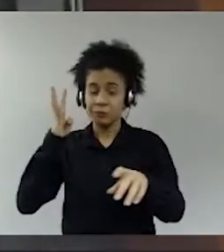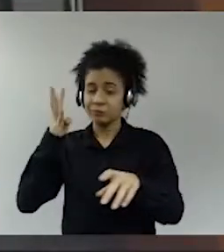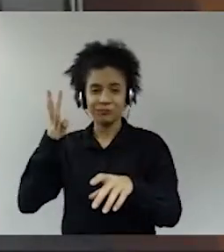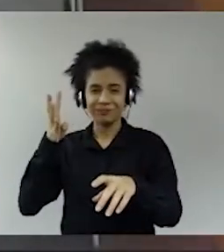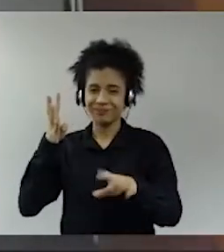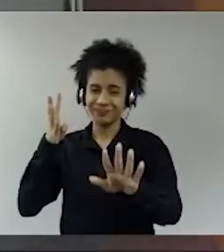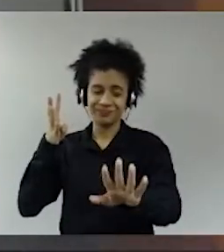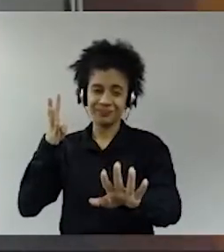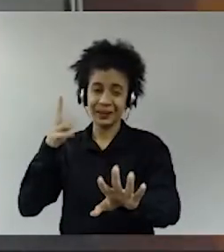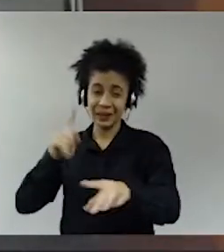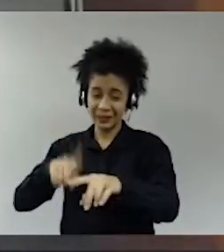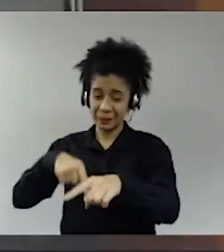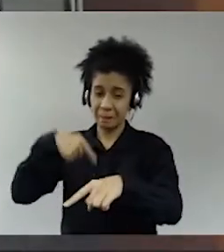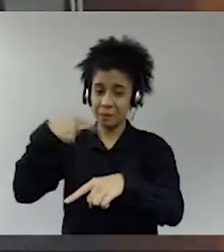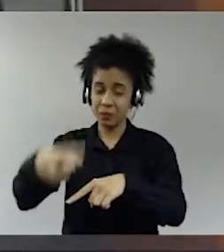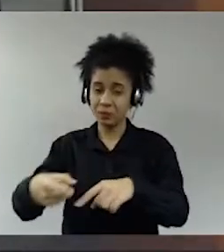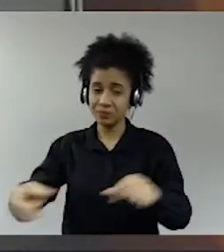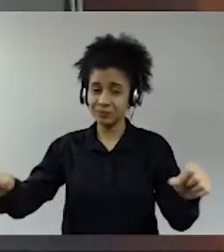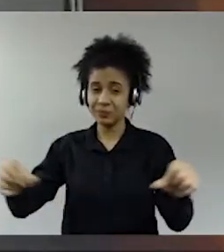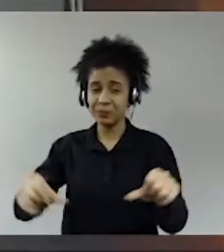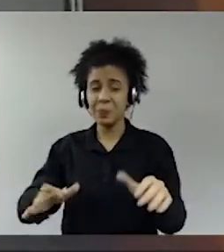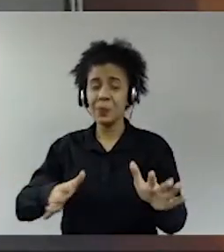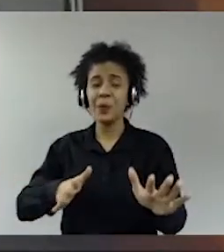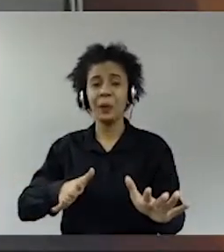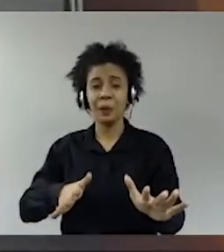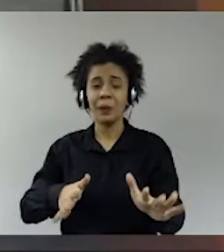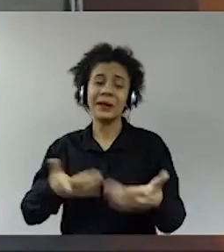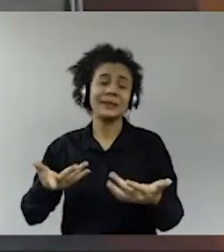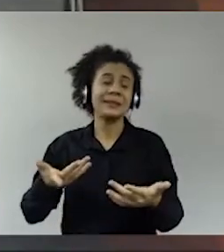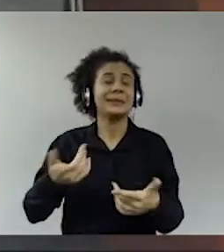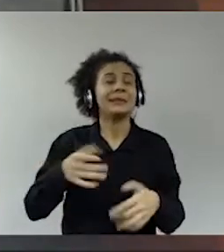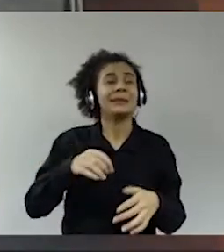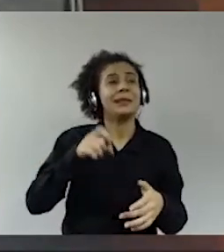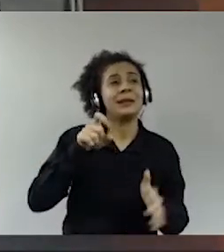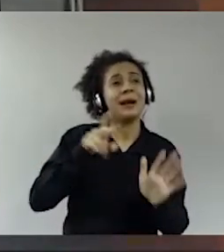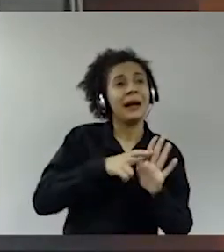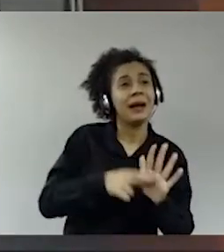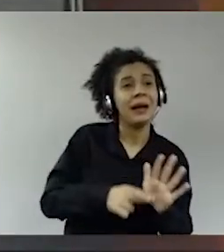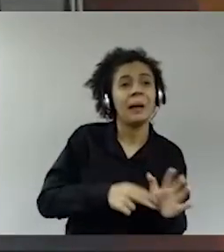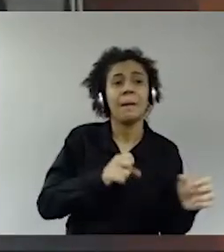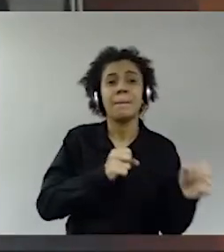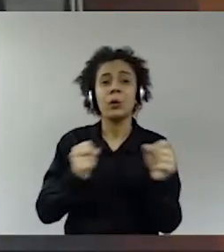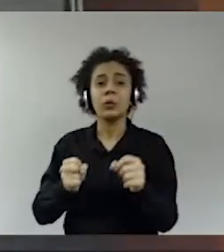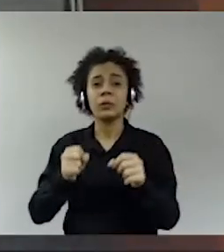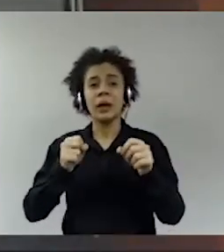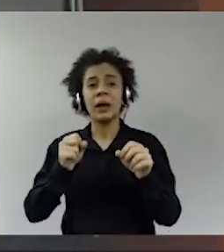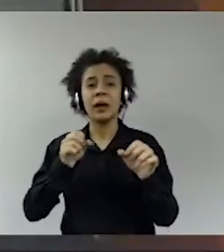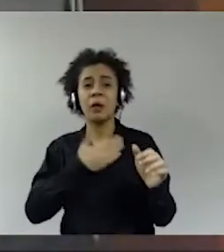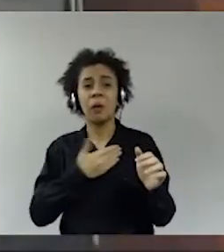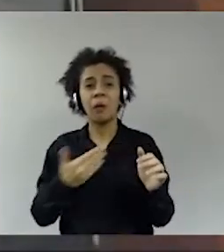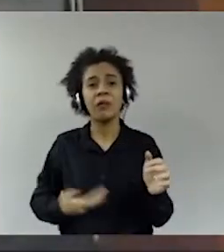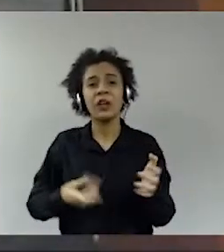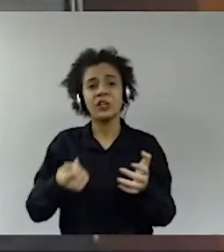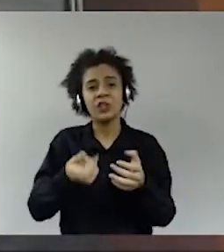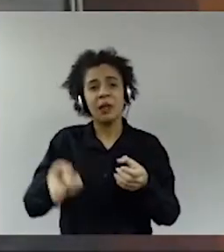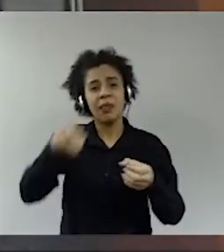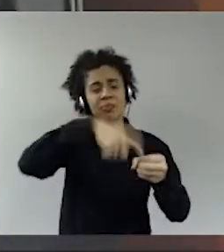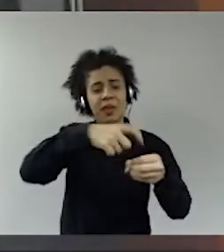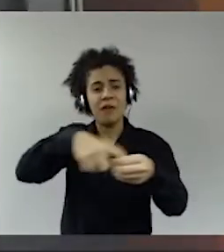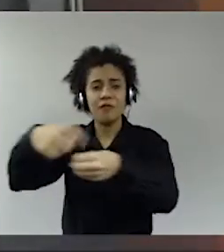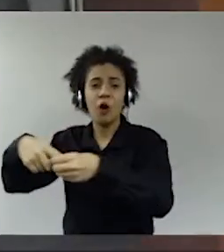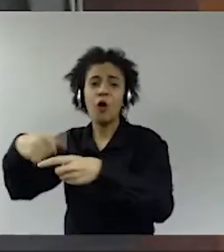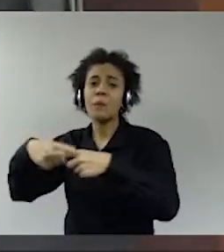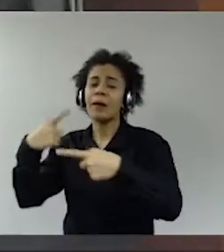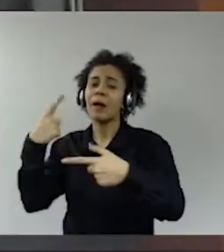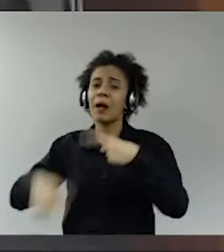efeitos posteriores vêm, as normas são declaradas inconstitucionais, o poder público tem que devolver o dinheiro que arrecadou